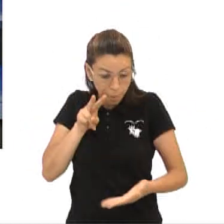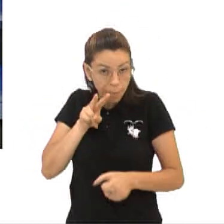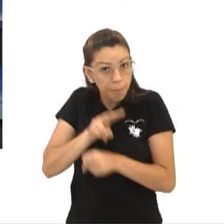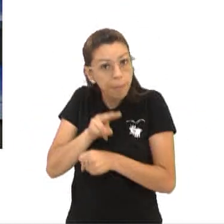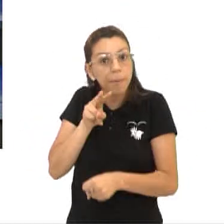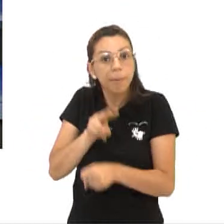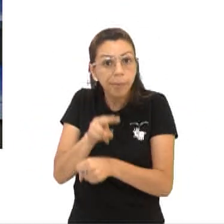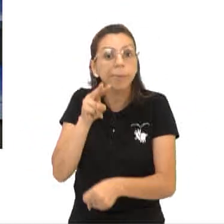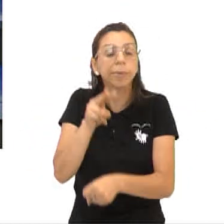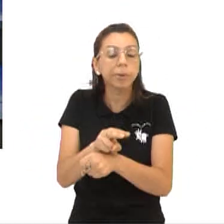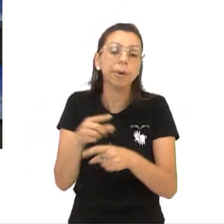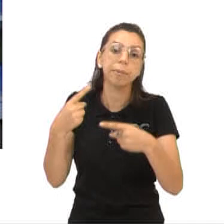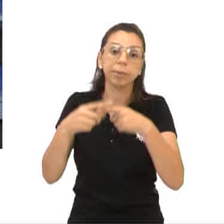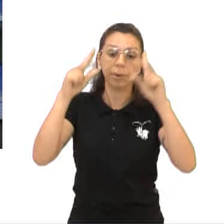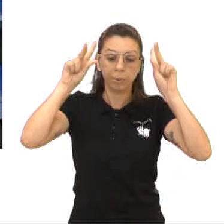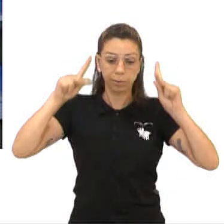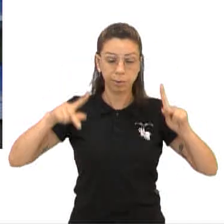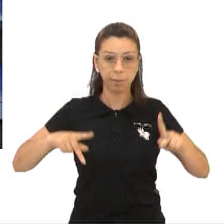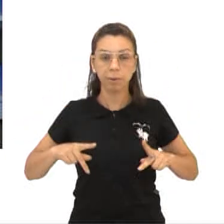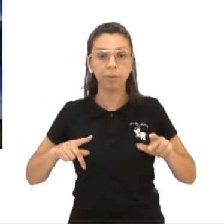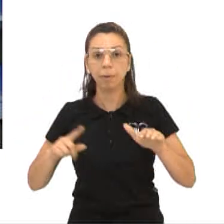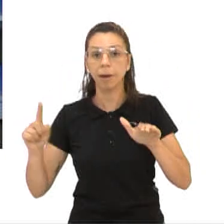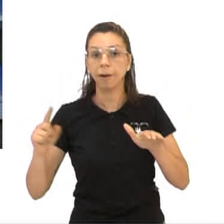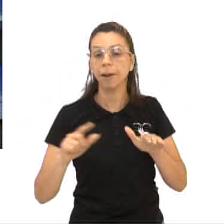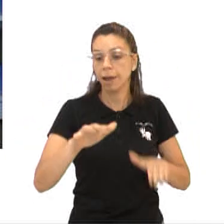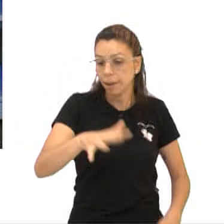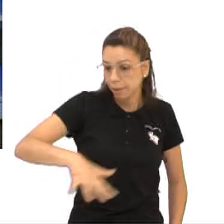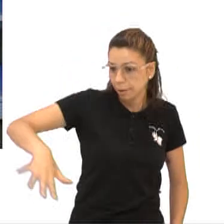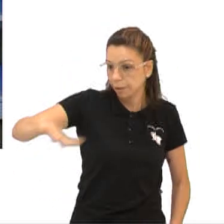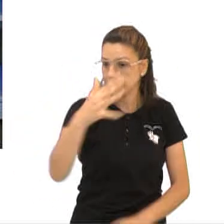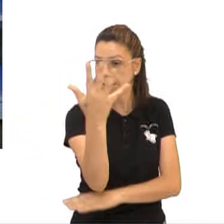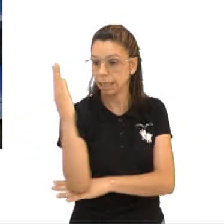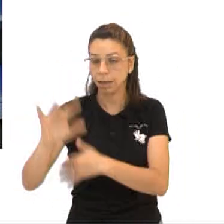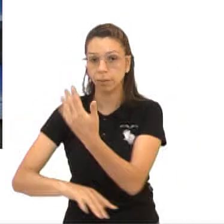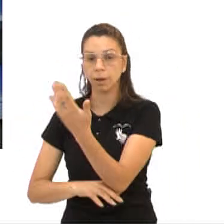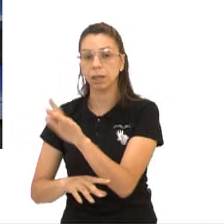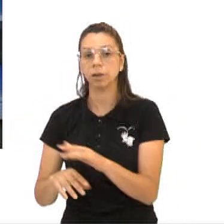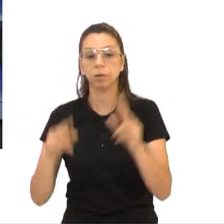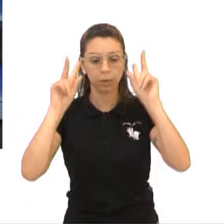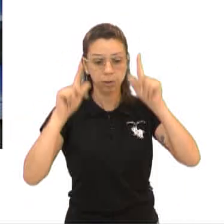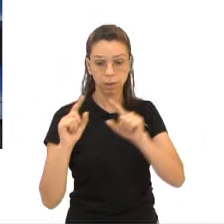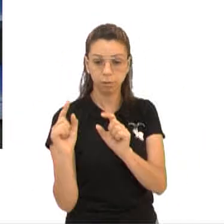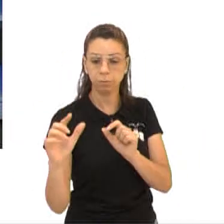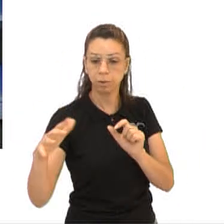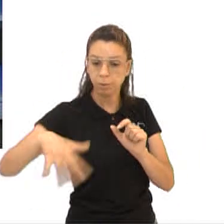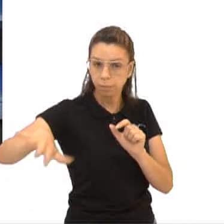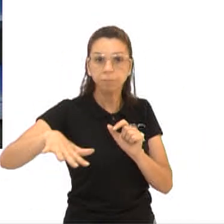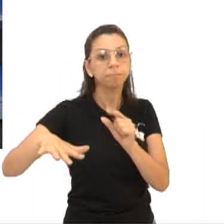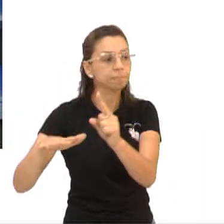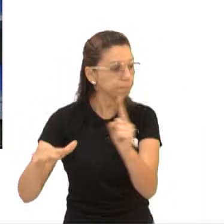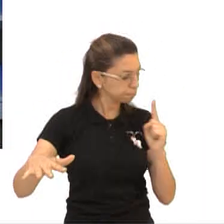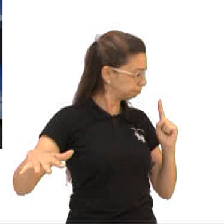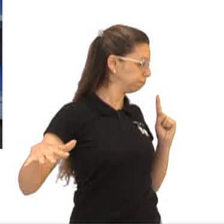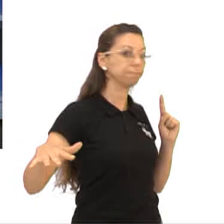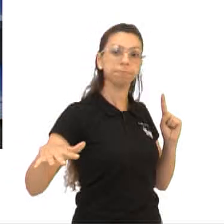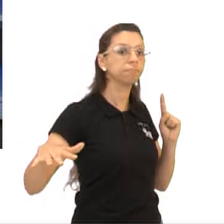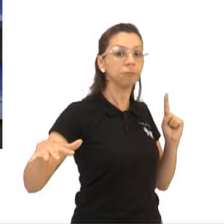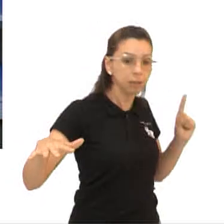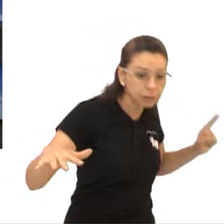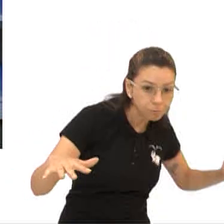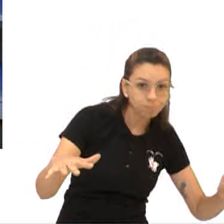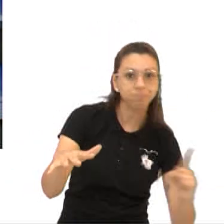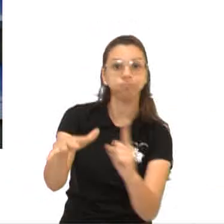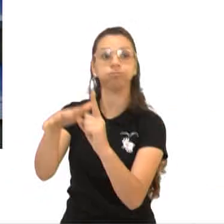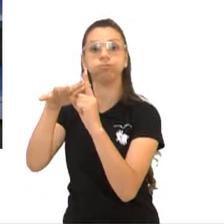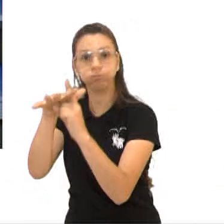mundo porque o ser humano ele não está fora da natureza. Quando nós falamos do meio ambiente, o ser humano não está fora do meio ambiente.